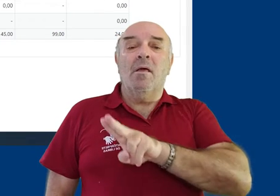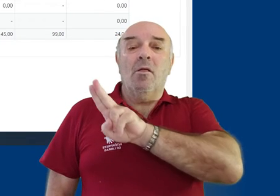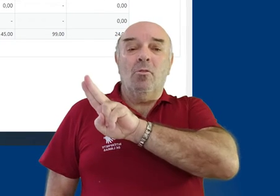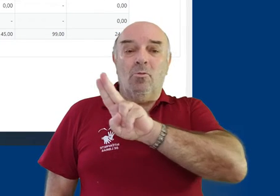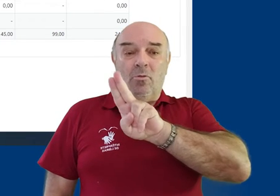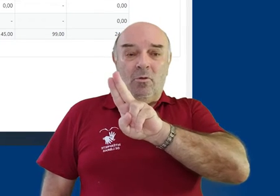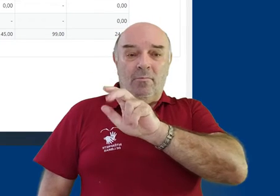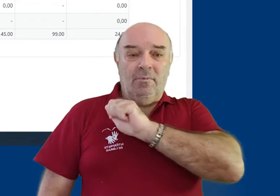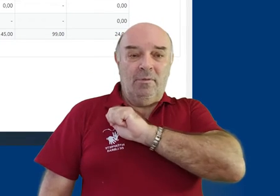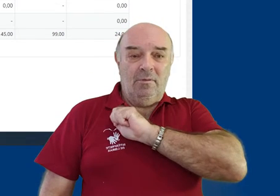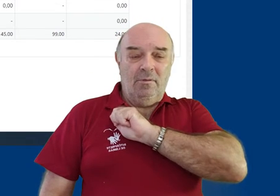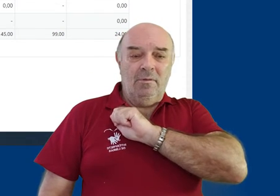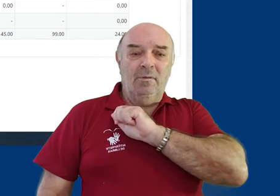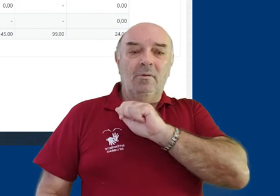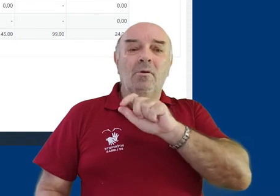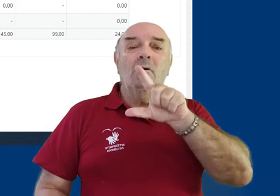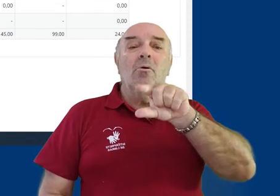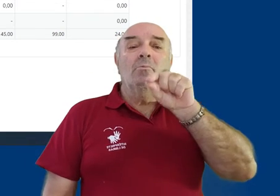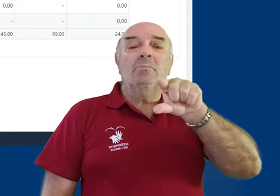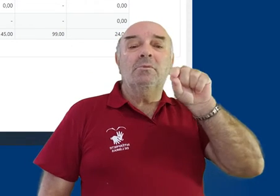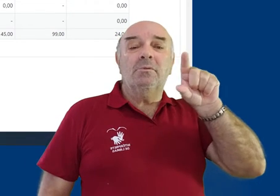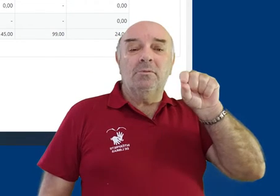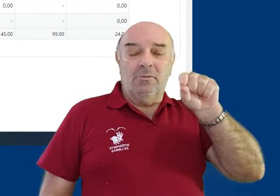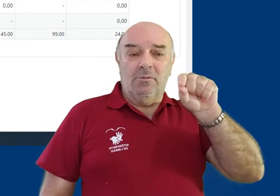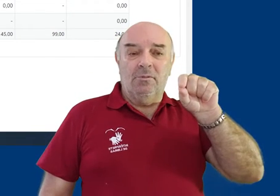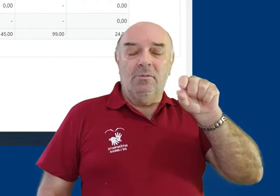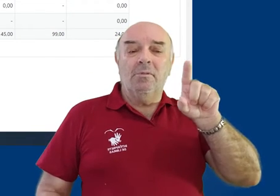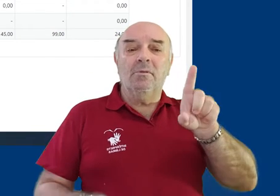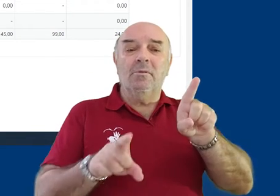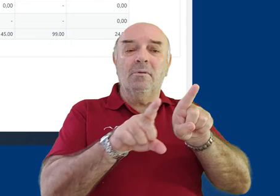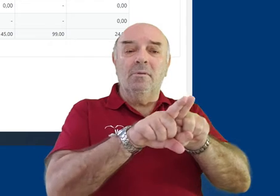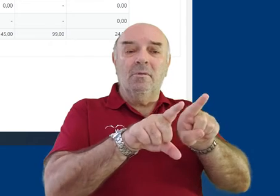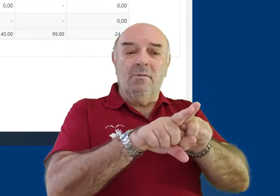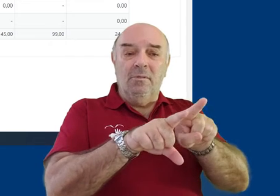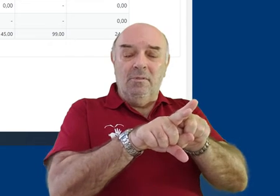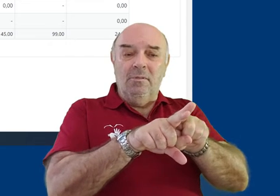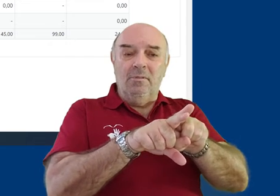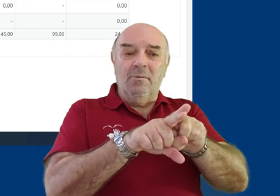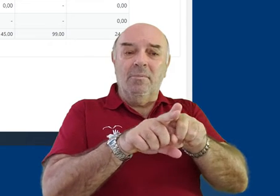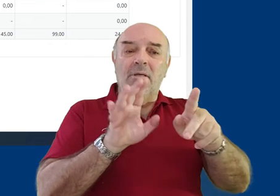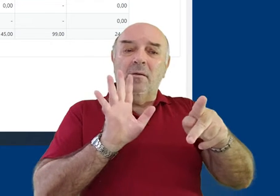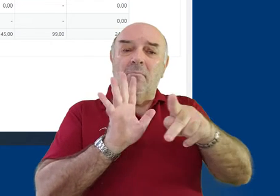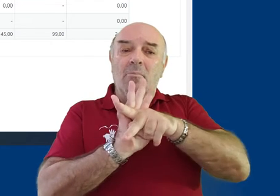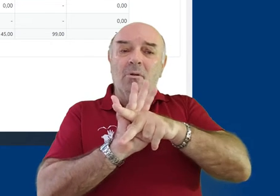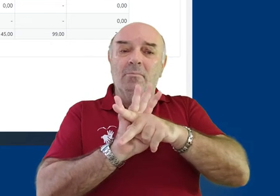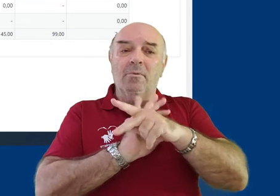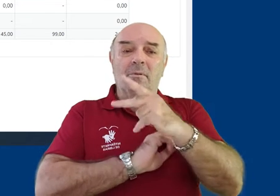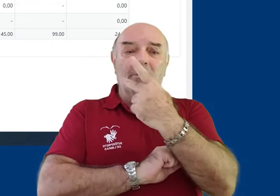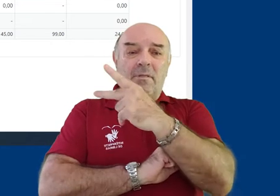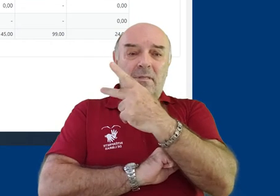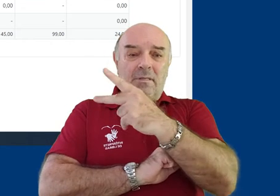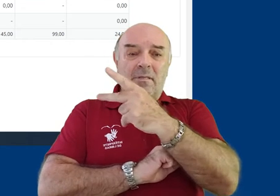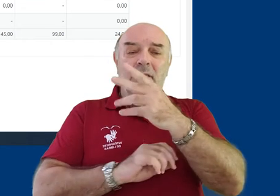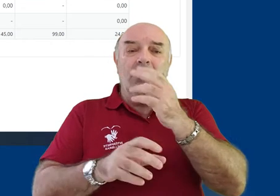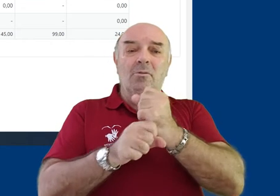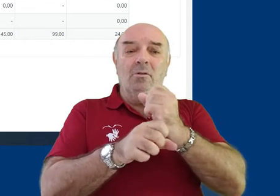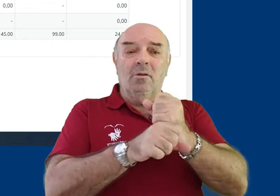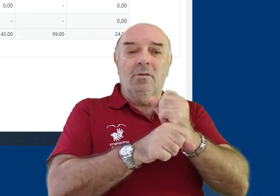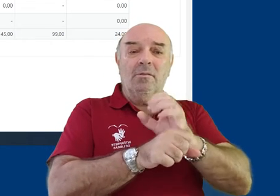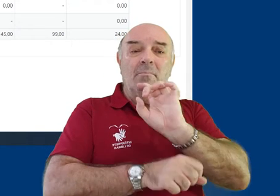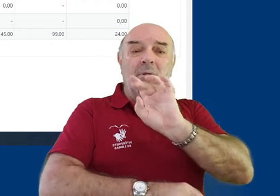estudantes opções para estes estudantes e as respectivas notas